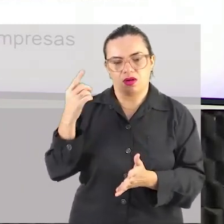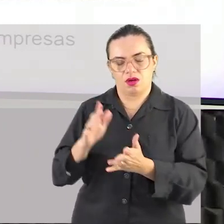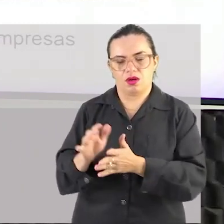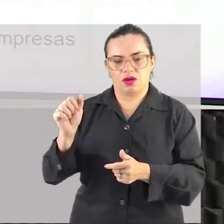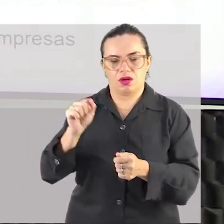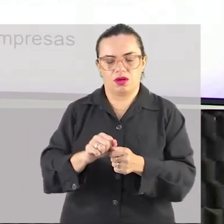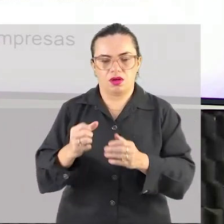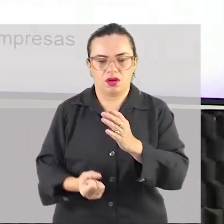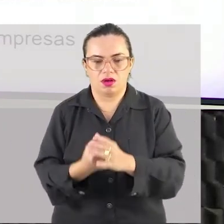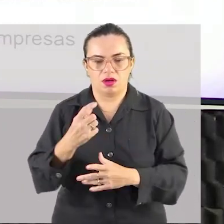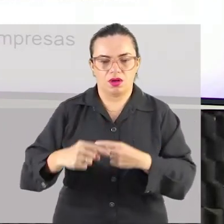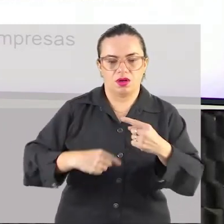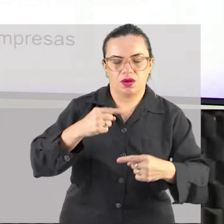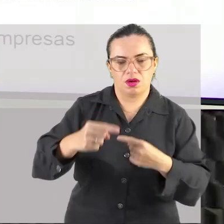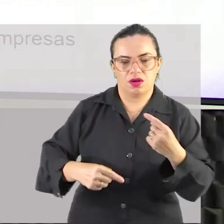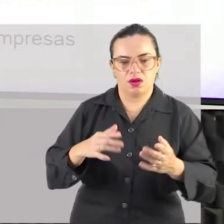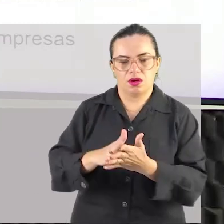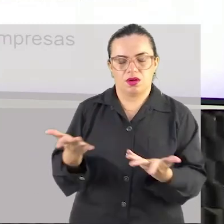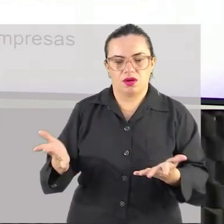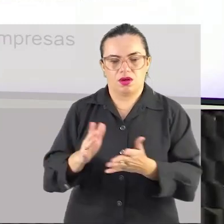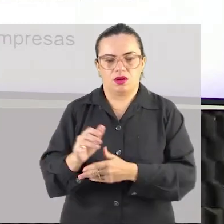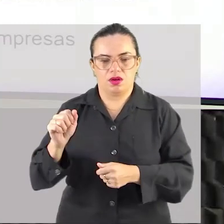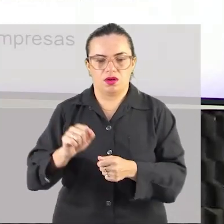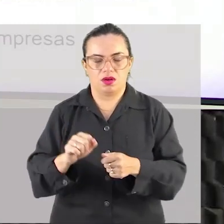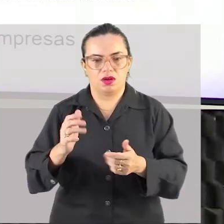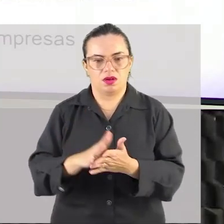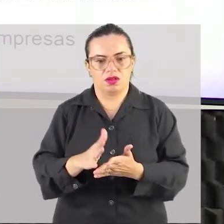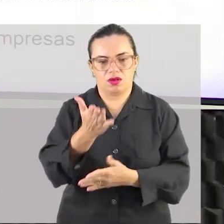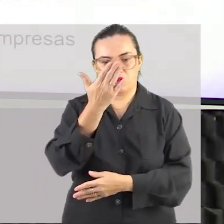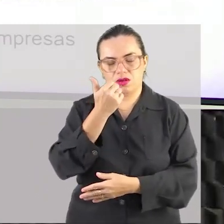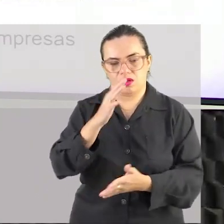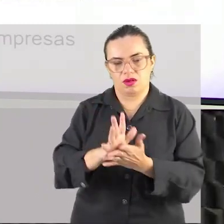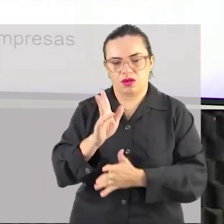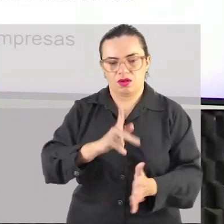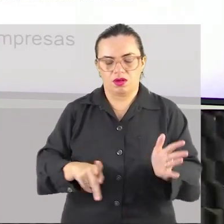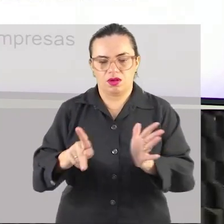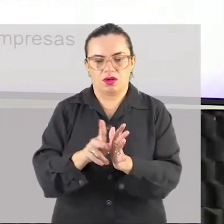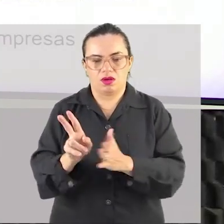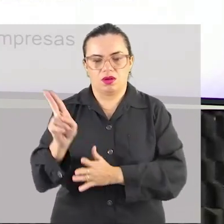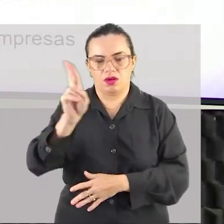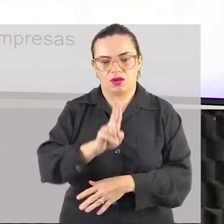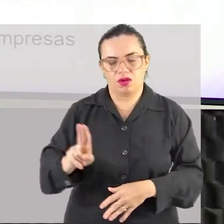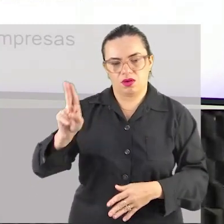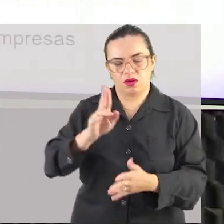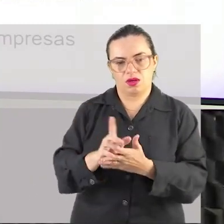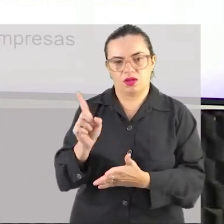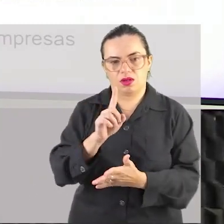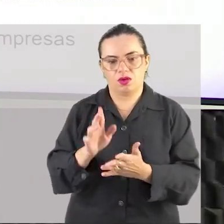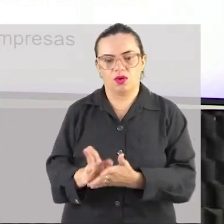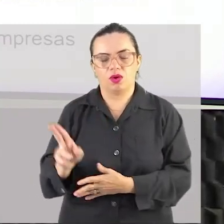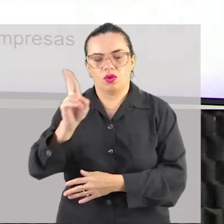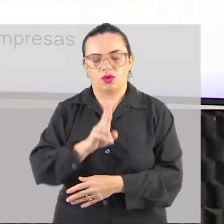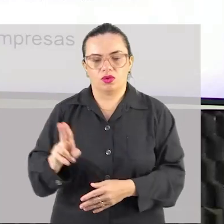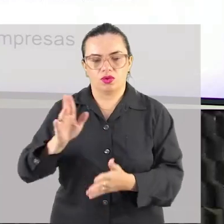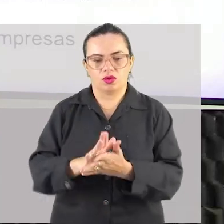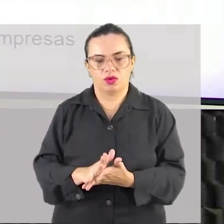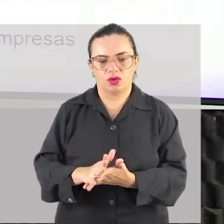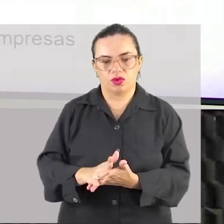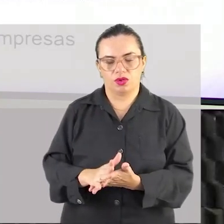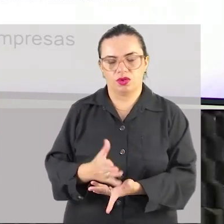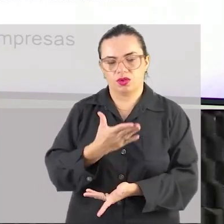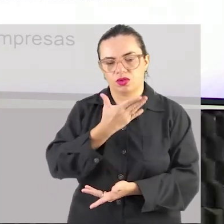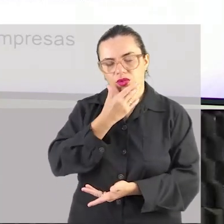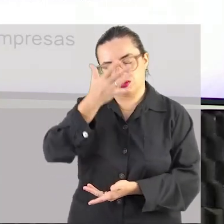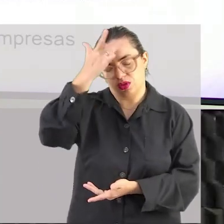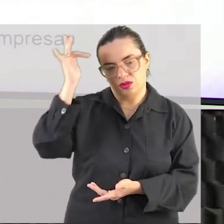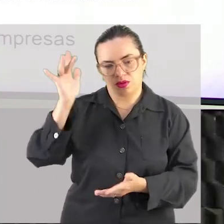produzir matéria-prima do que necessariamente produzir alimentos, propriamente o uso e desuso do homem. B.